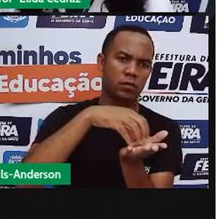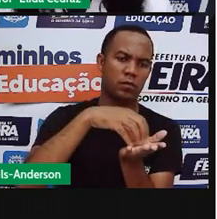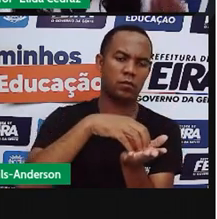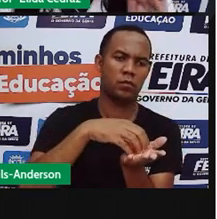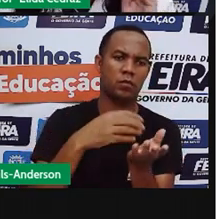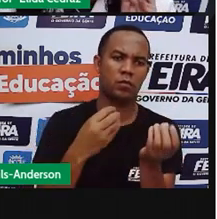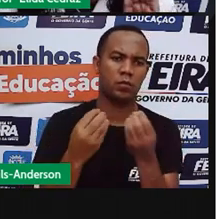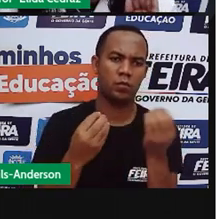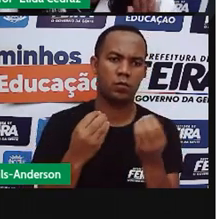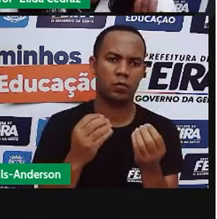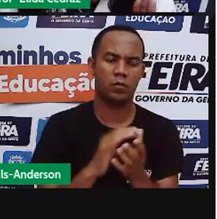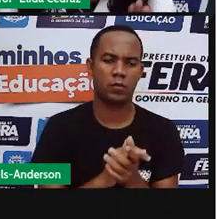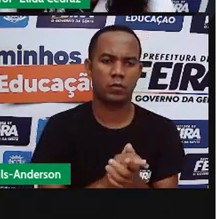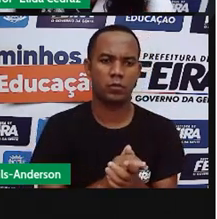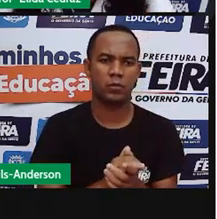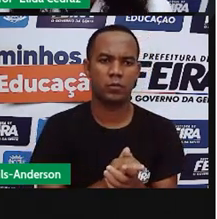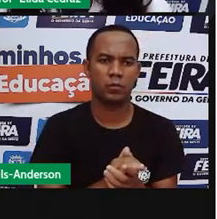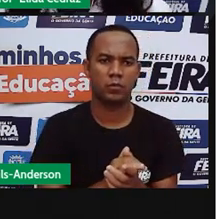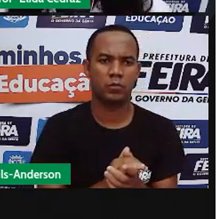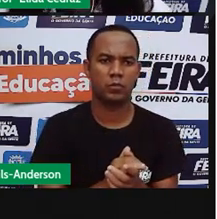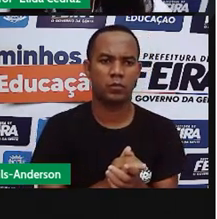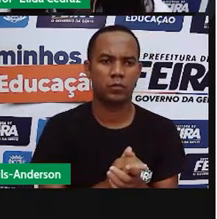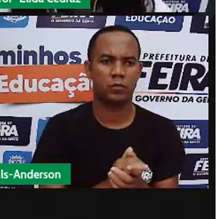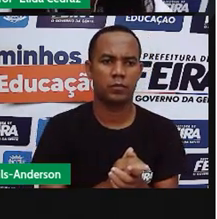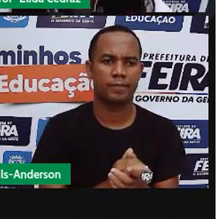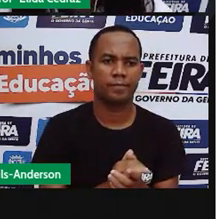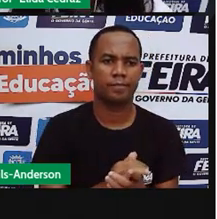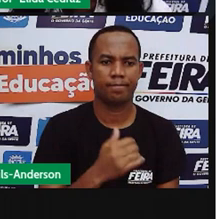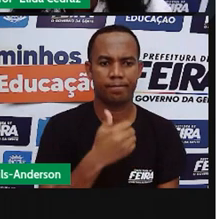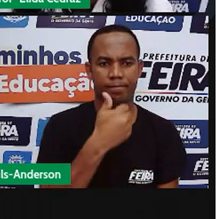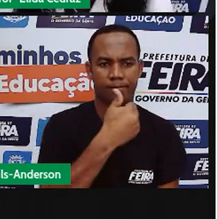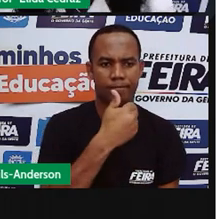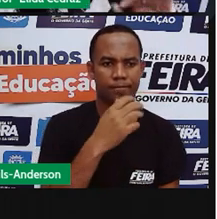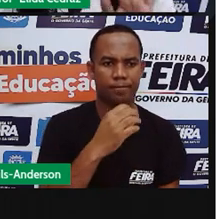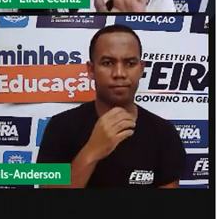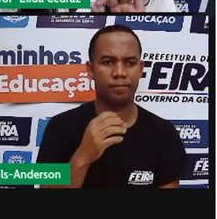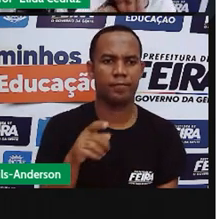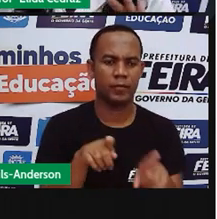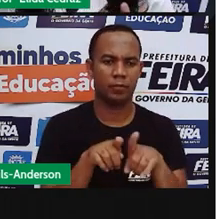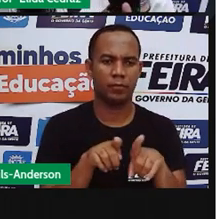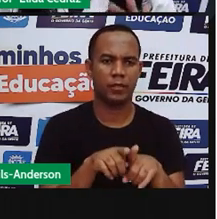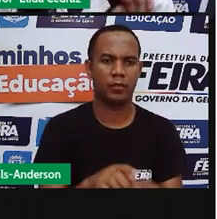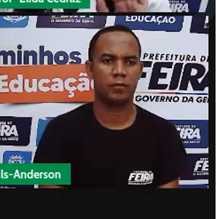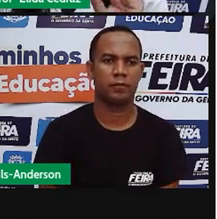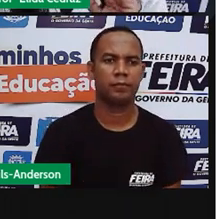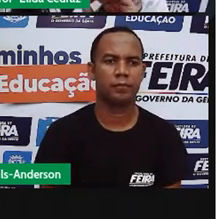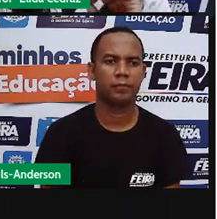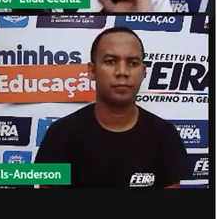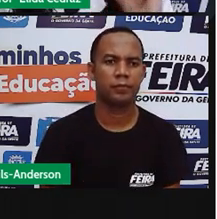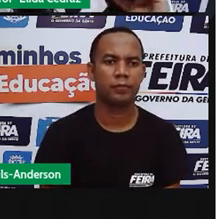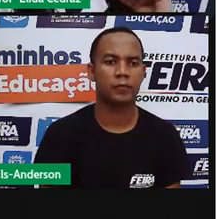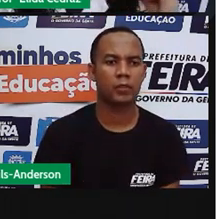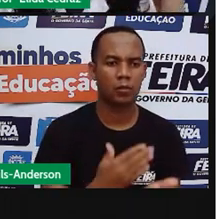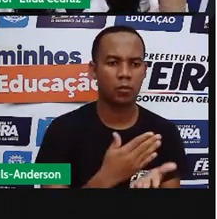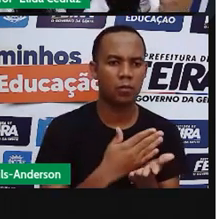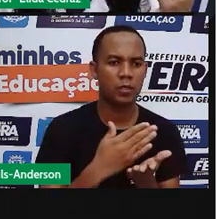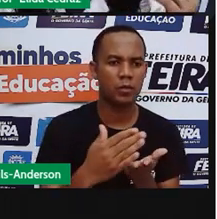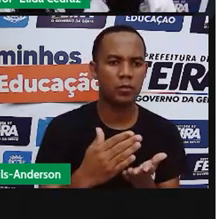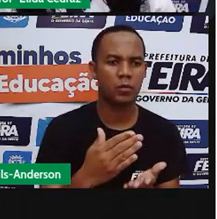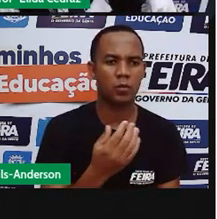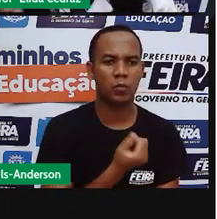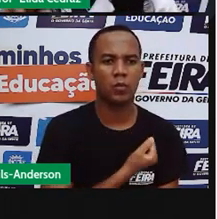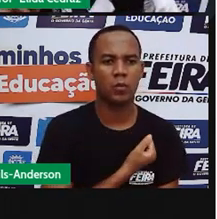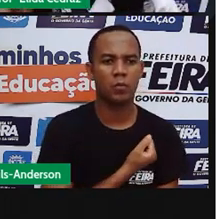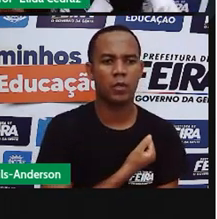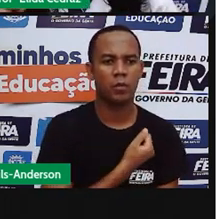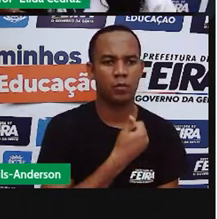dezena. E o do lado esquerdo, a centena. Então, a partir do número 100,